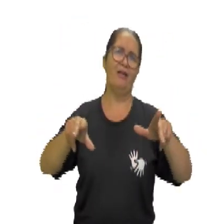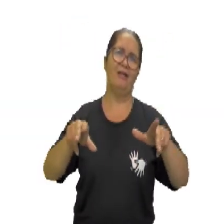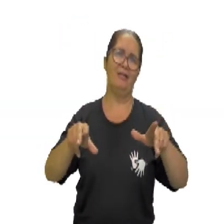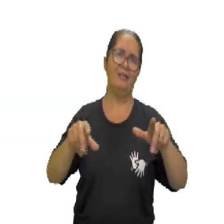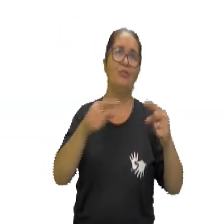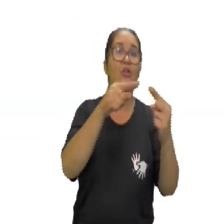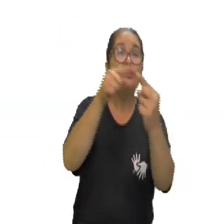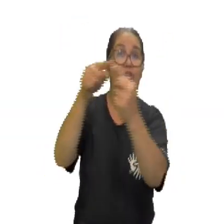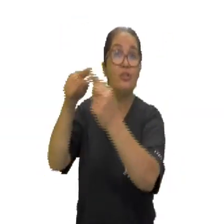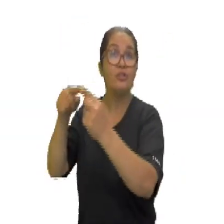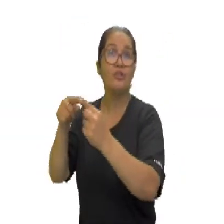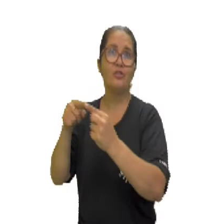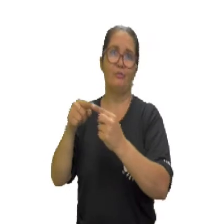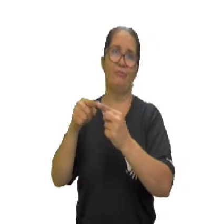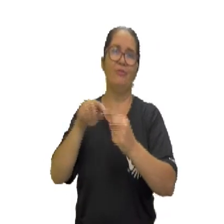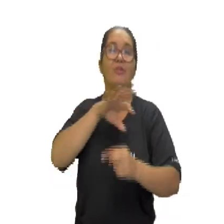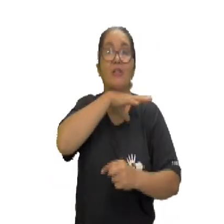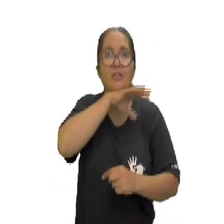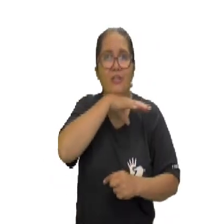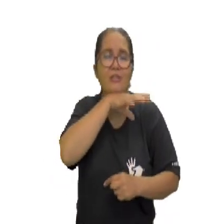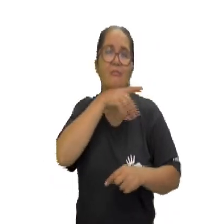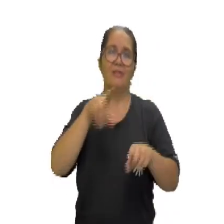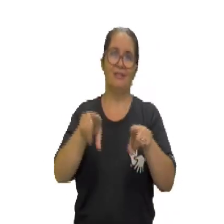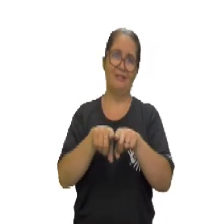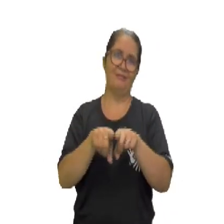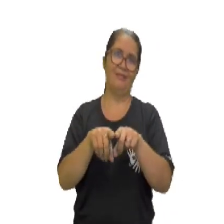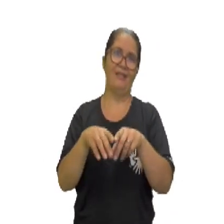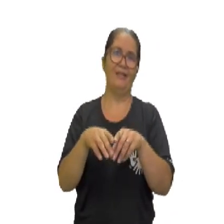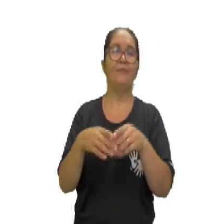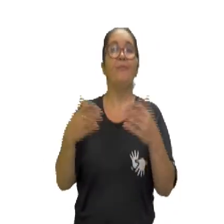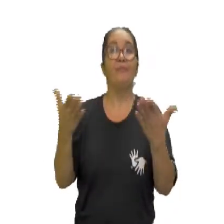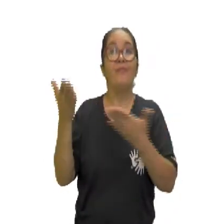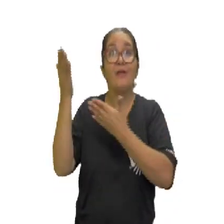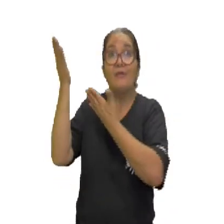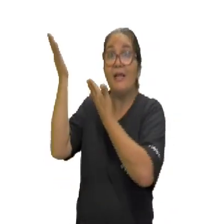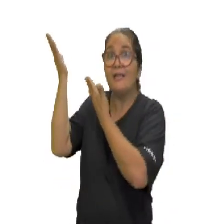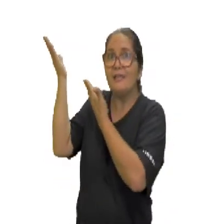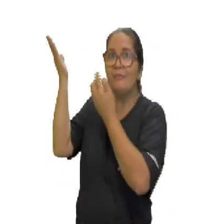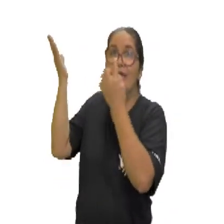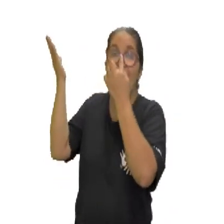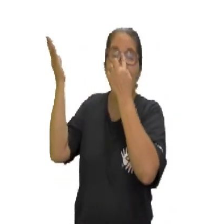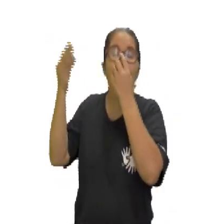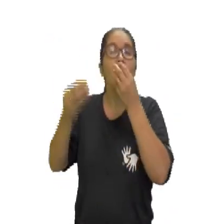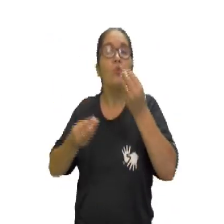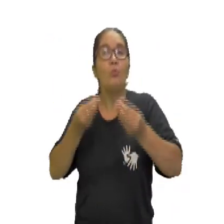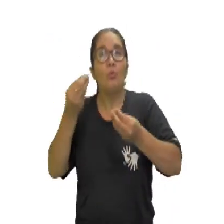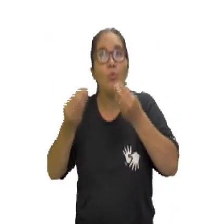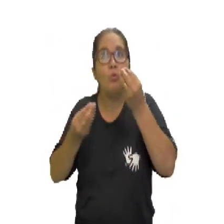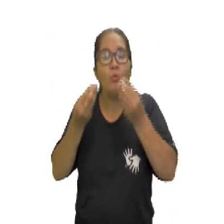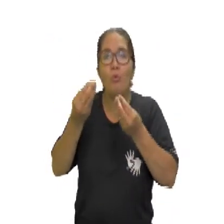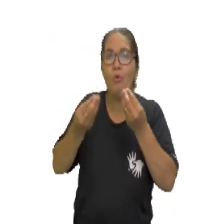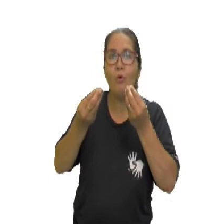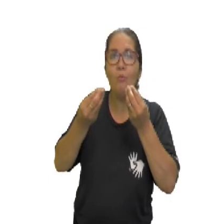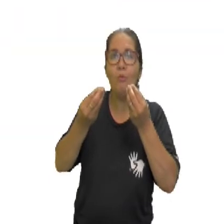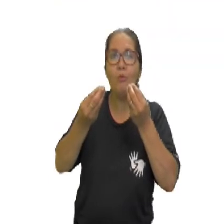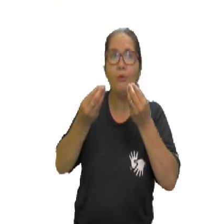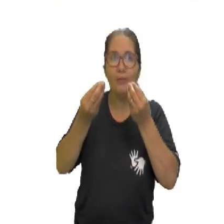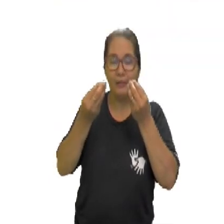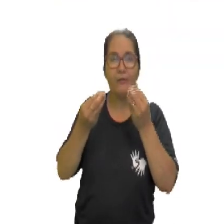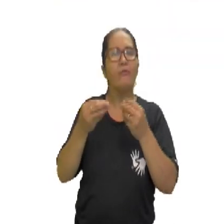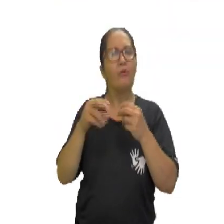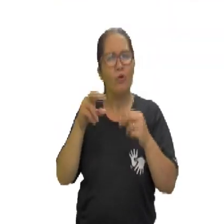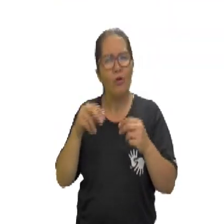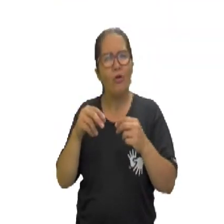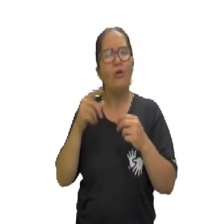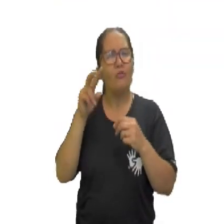encontrar. E agora o tão famoso Pantanal, vamos falar um pouquinho sobre o Pantanal? Quem aí já